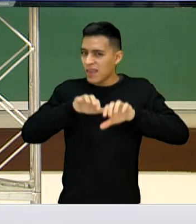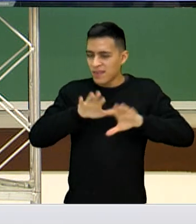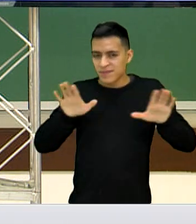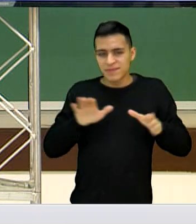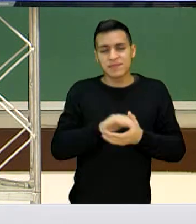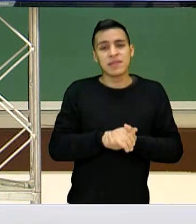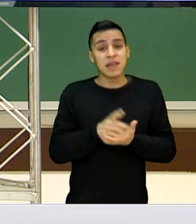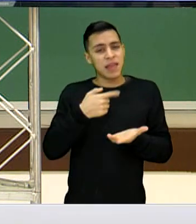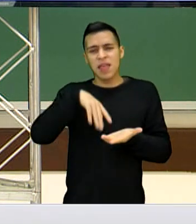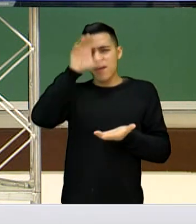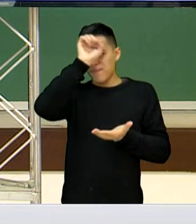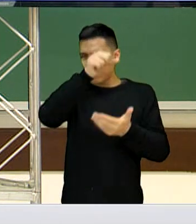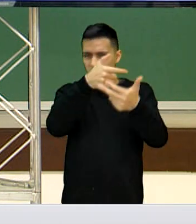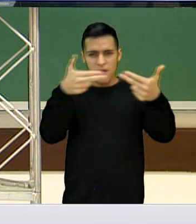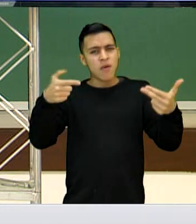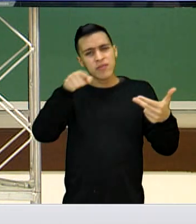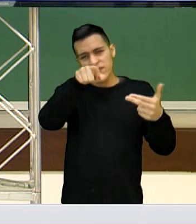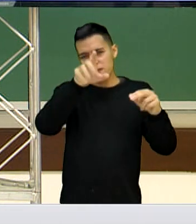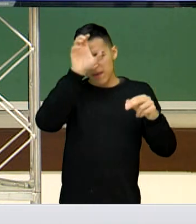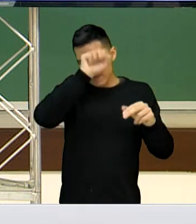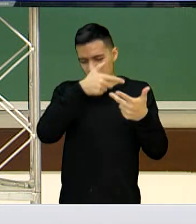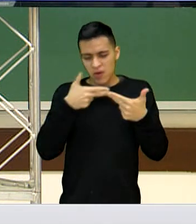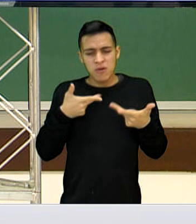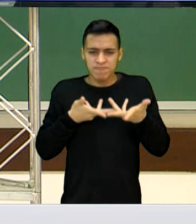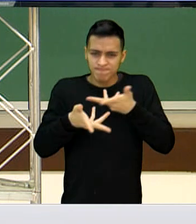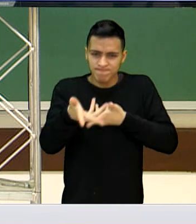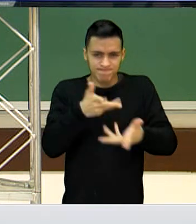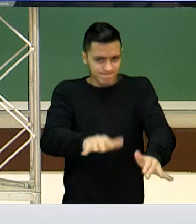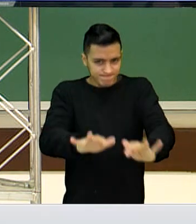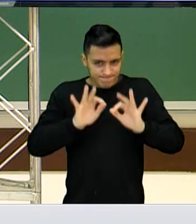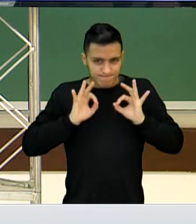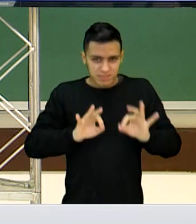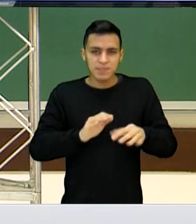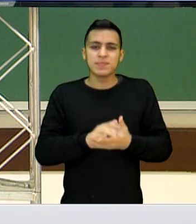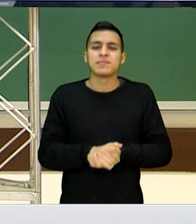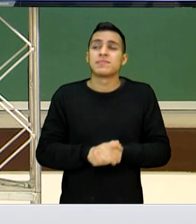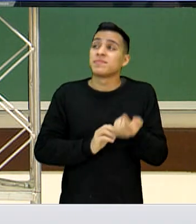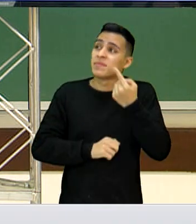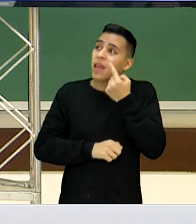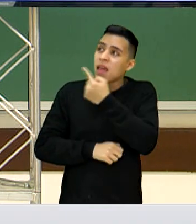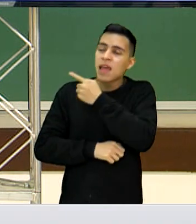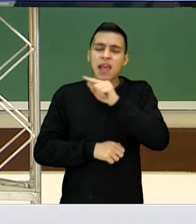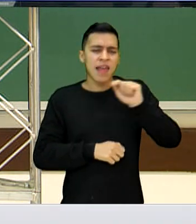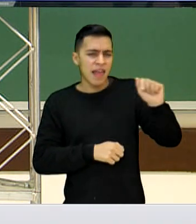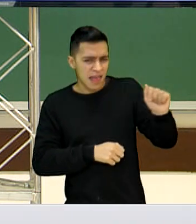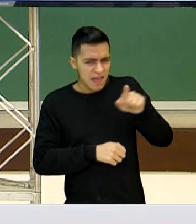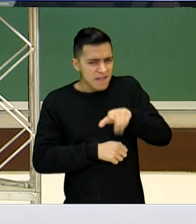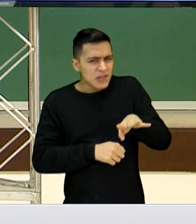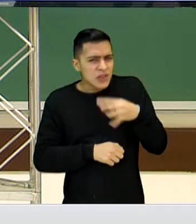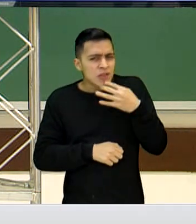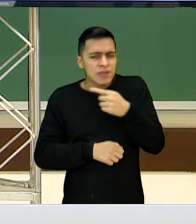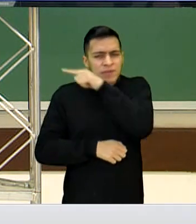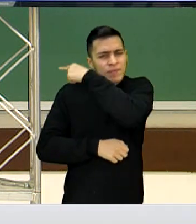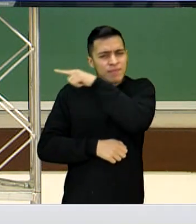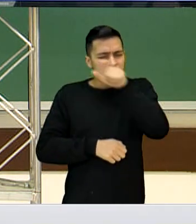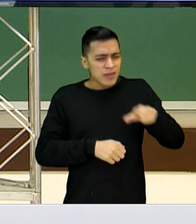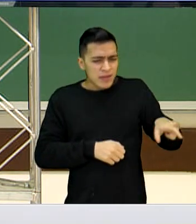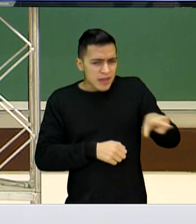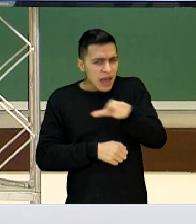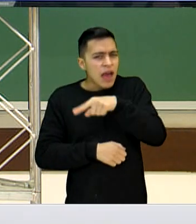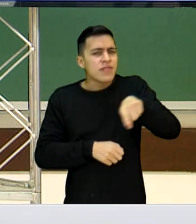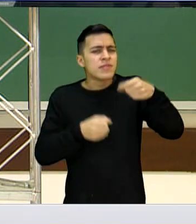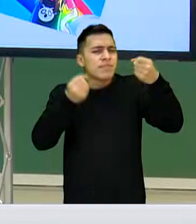coisas e eu aprendo com você, não é legal? Então vamos lá? Na letra A, vocês conhecem esses personagens? Fale um pouco sobre